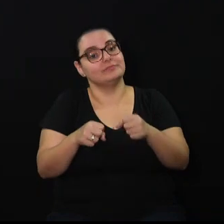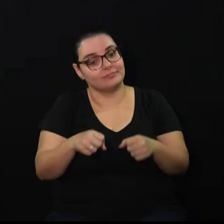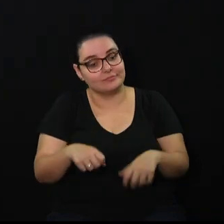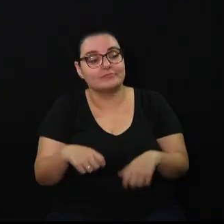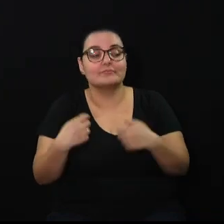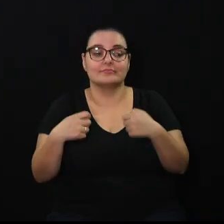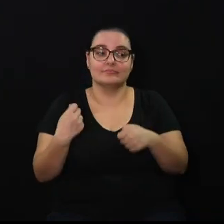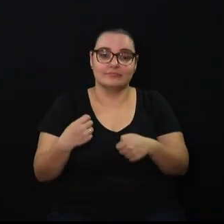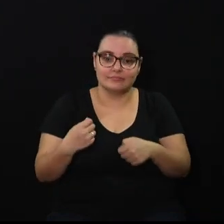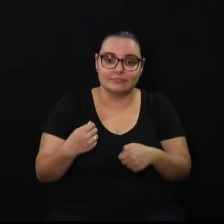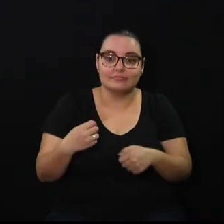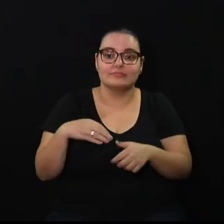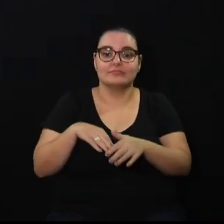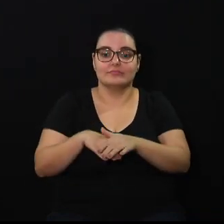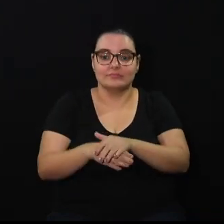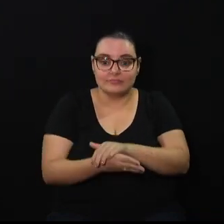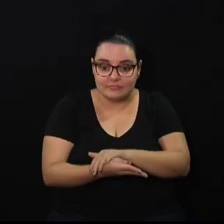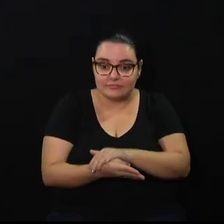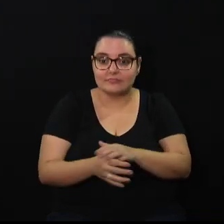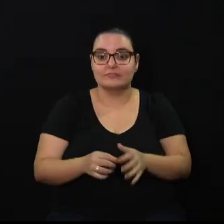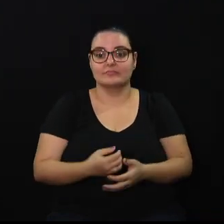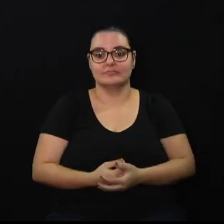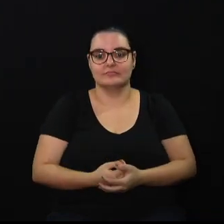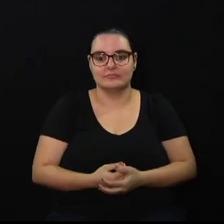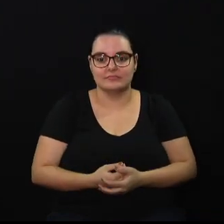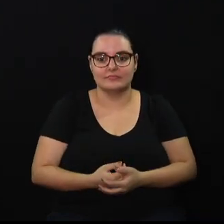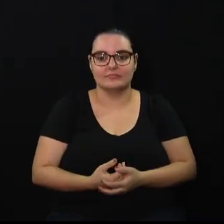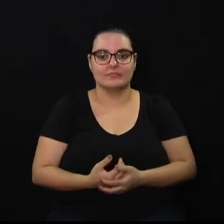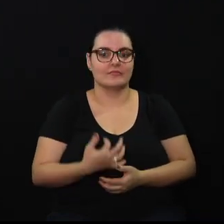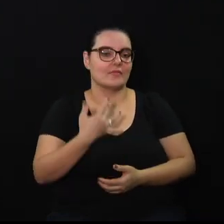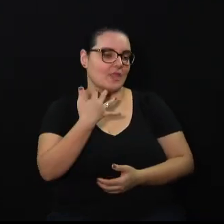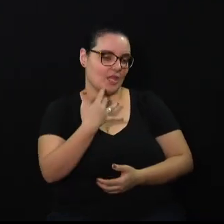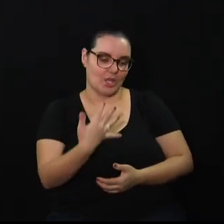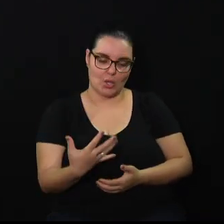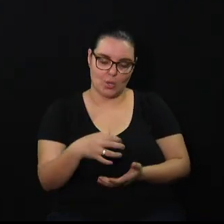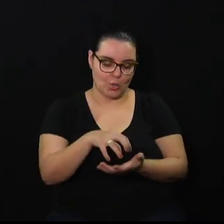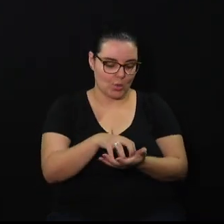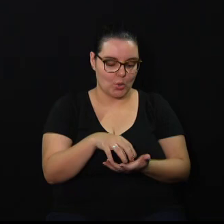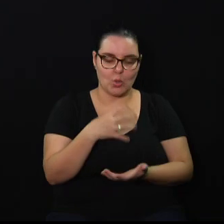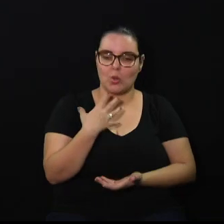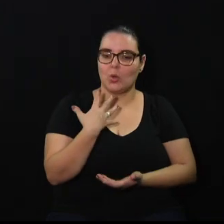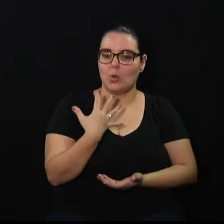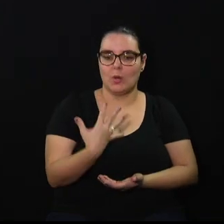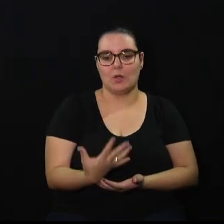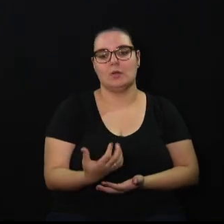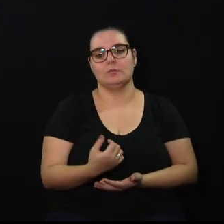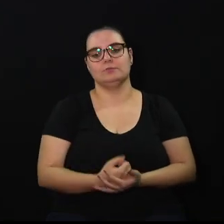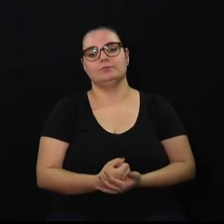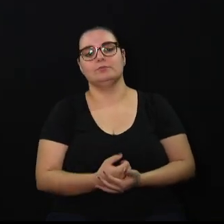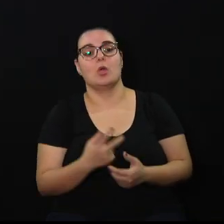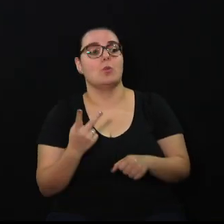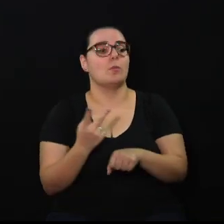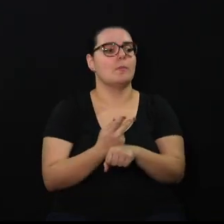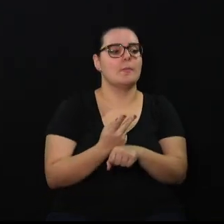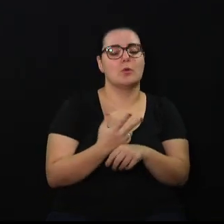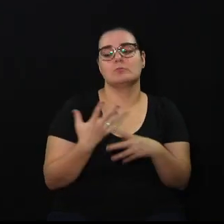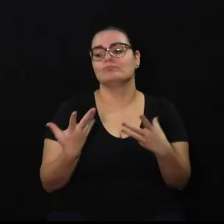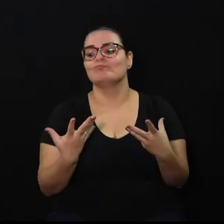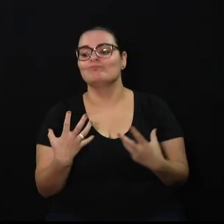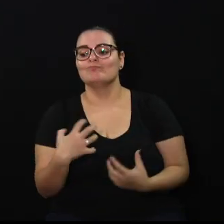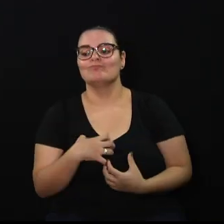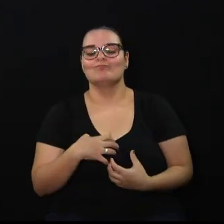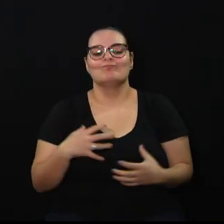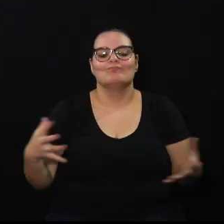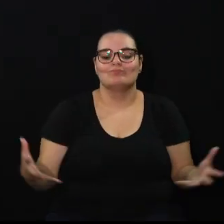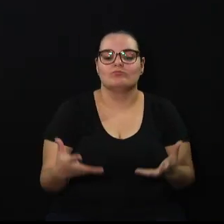daquele meio da gelatina e gelatina colorida então tem vários meios da gente procurar um jeito de